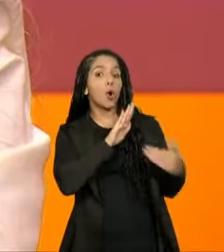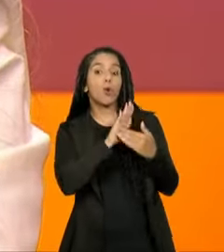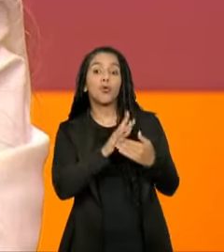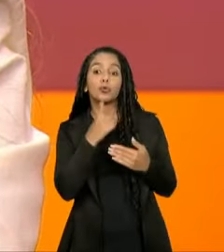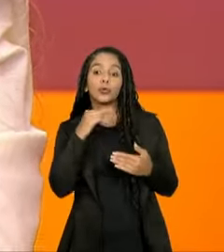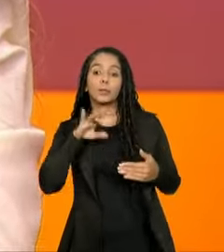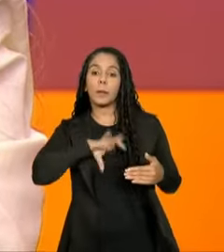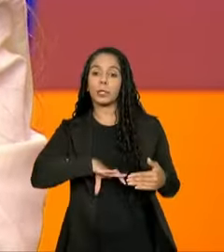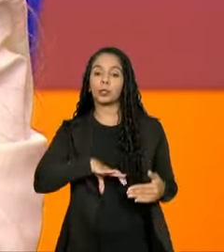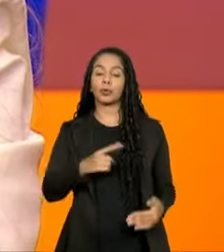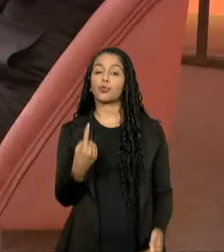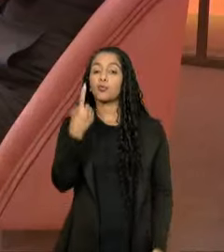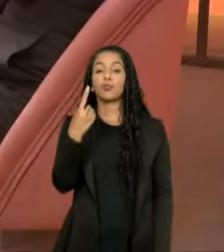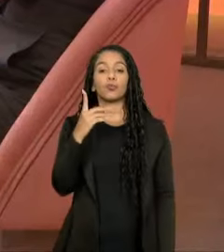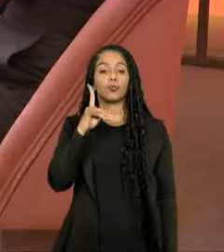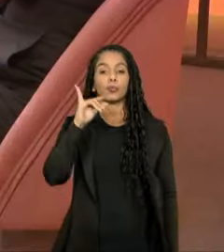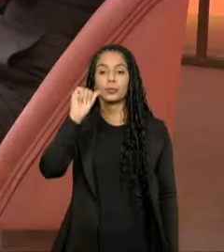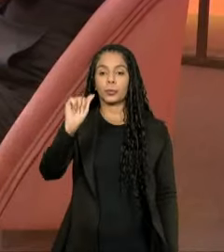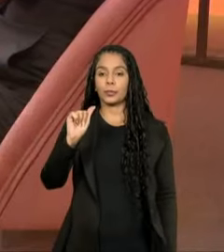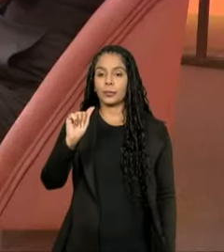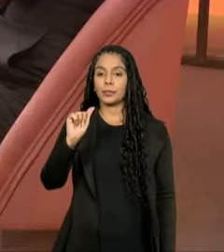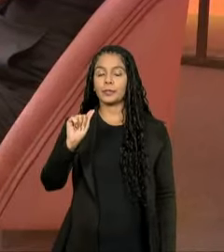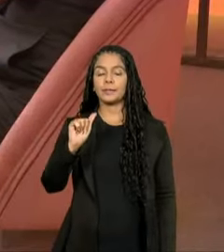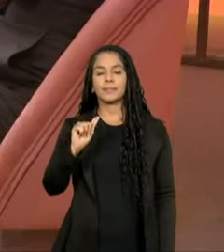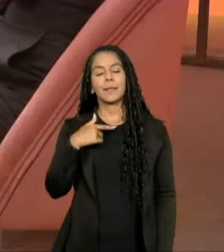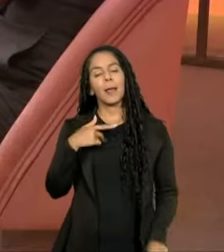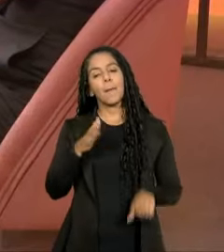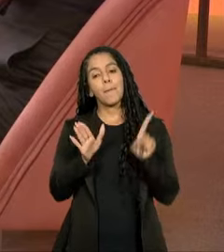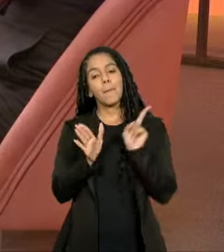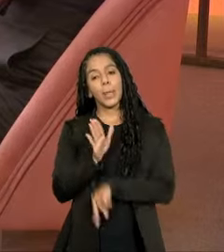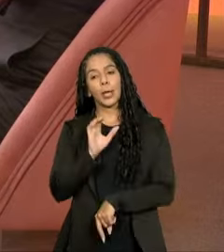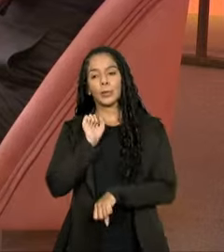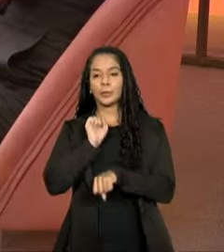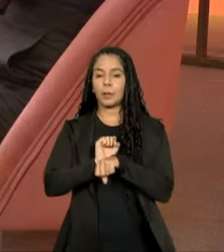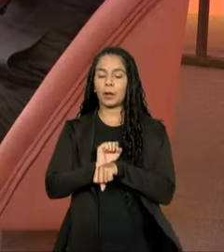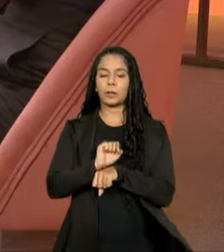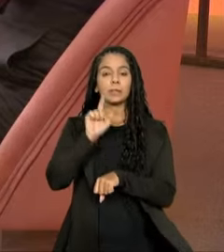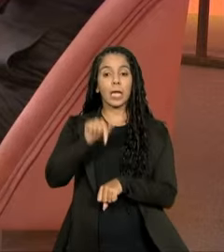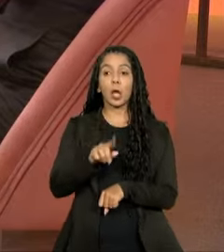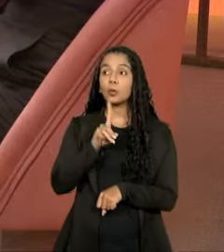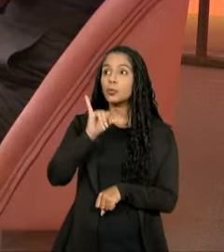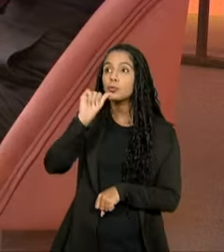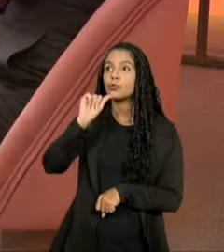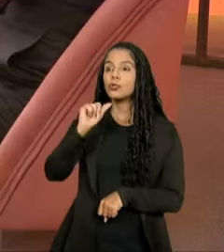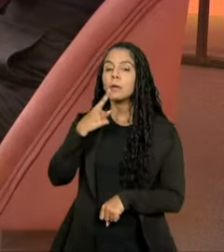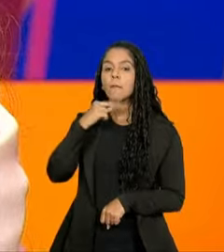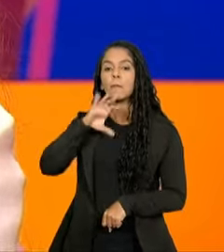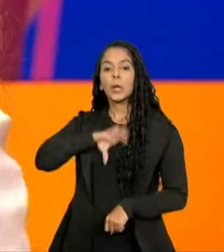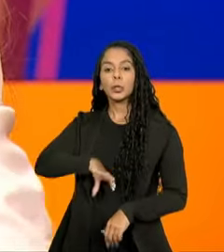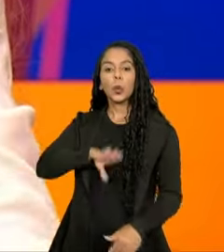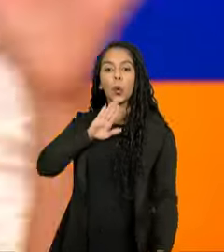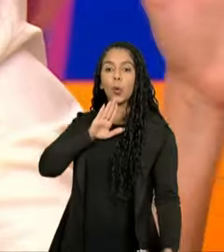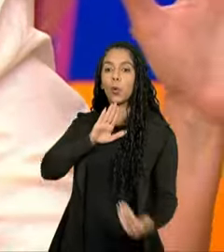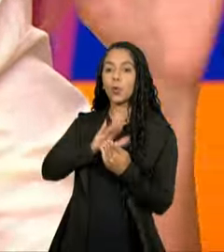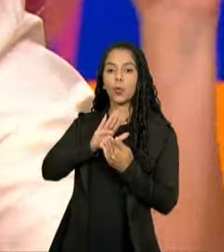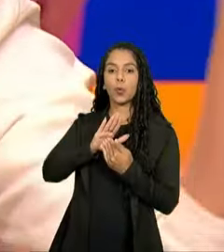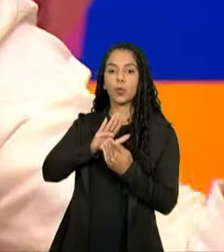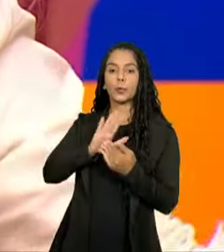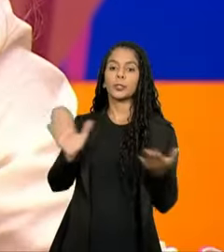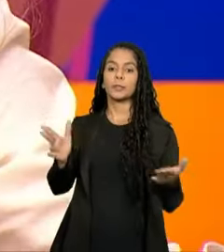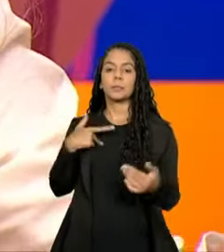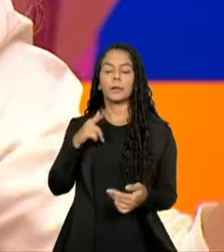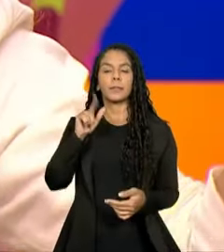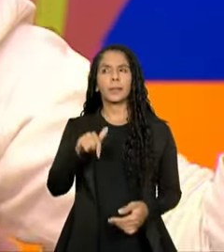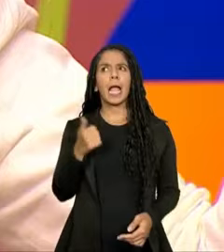foto, é um dia. Menos pausa. É isso. Aquele foi o dia que você menstruou pela última vez. E esse diagnóstico, ele é clínico. Você olha para trás,